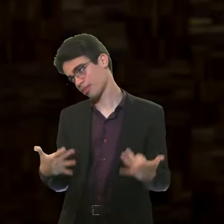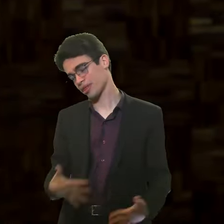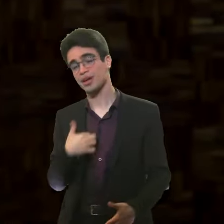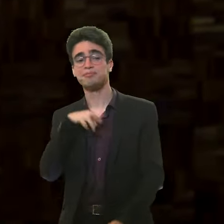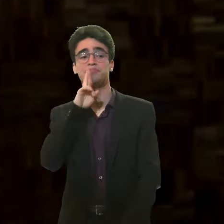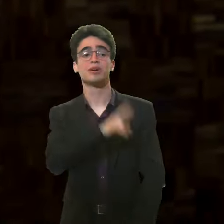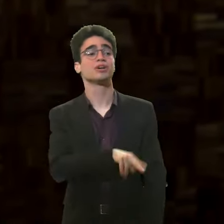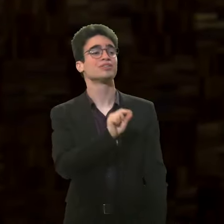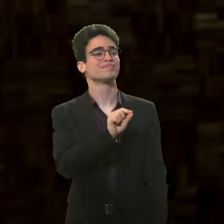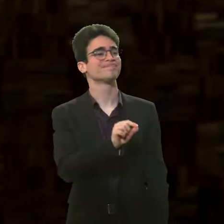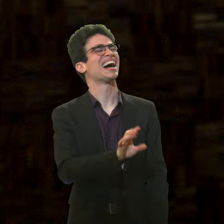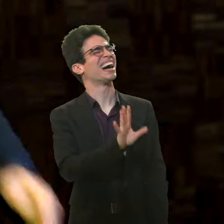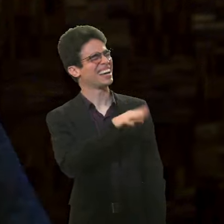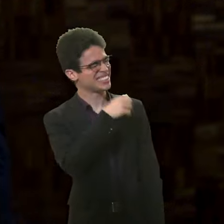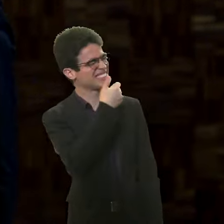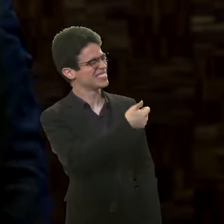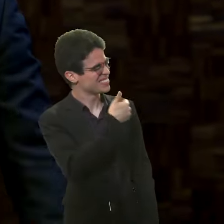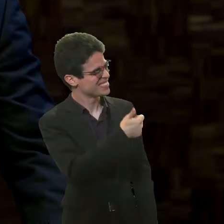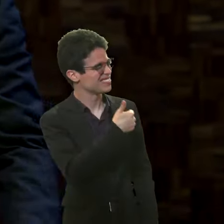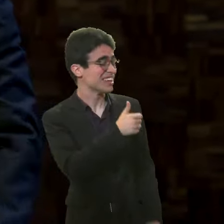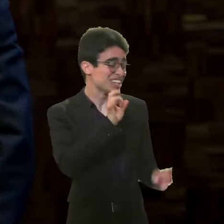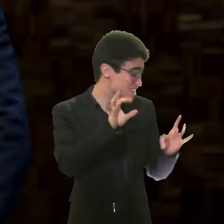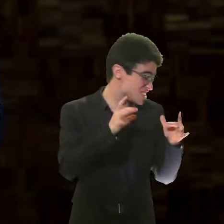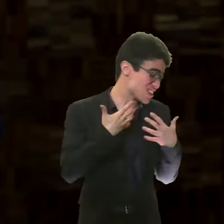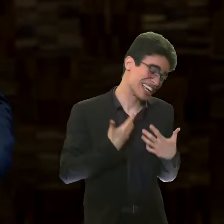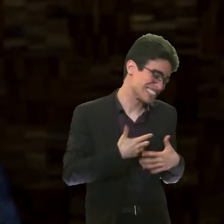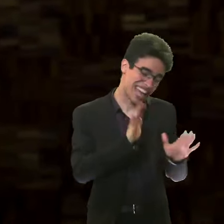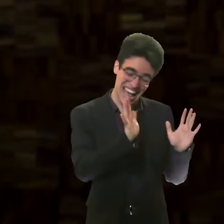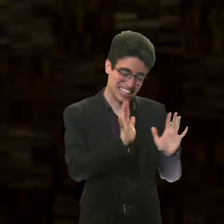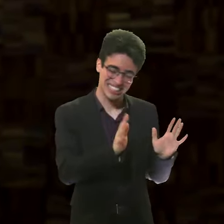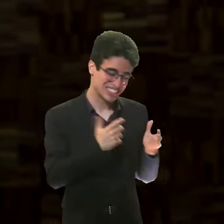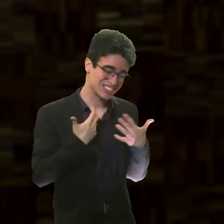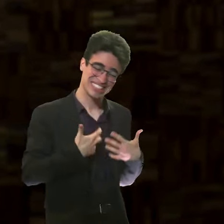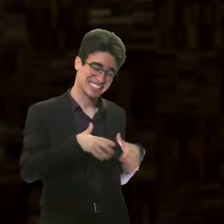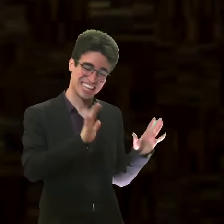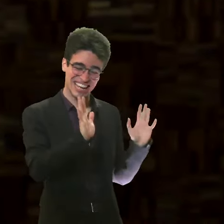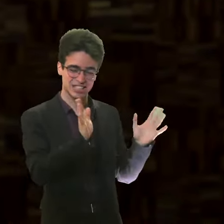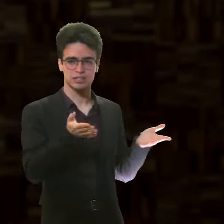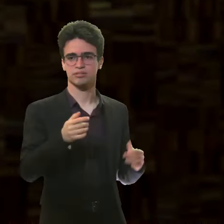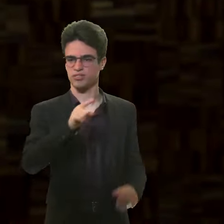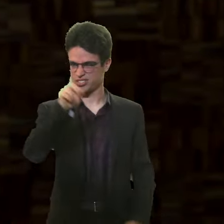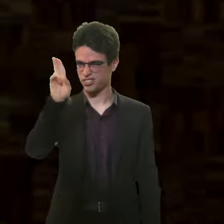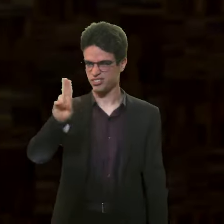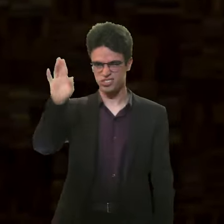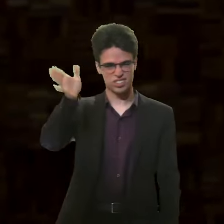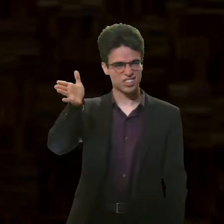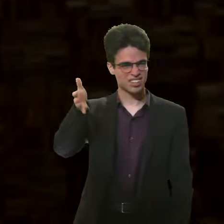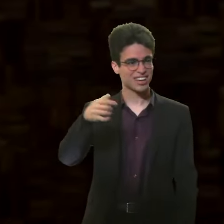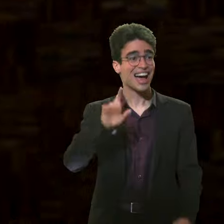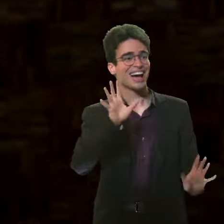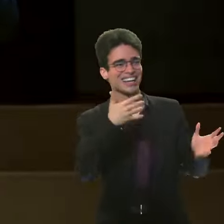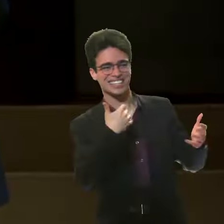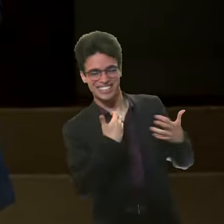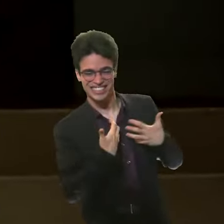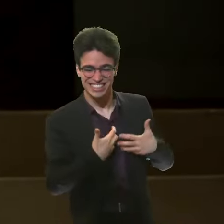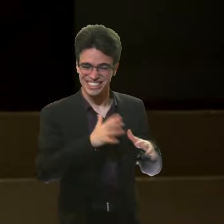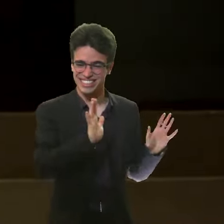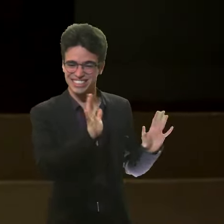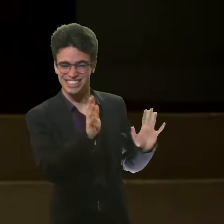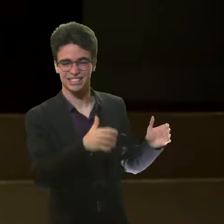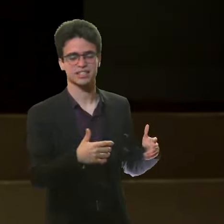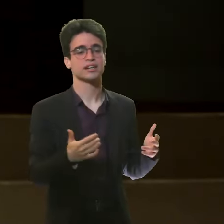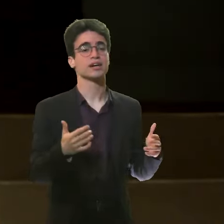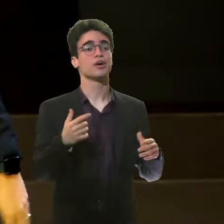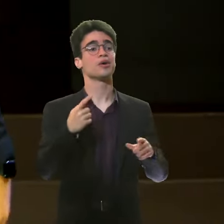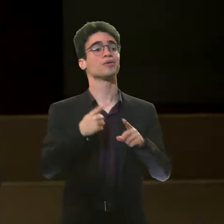você fala? Está tudo bem, a correria, estou cansado só. Estou cansado, quem já usou essa? Estou cansado. Porque às vezes a gente acostuma a